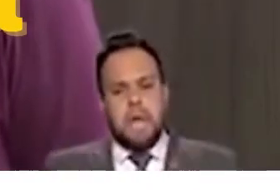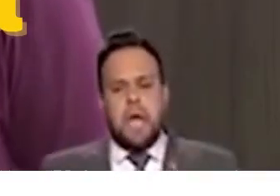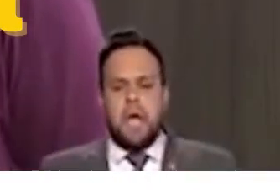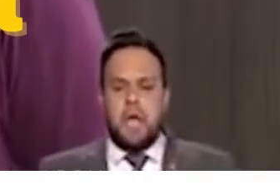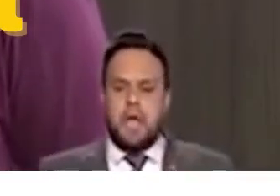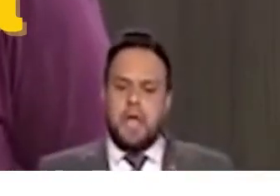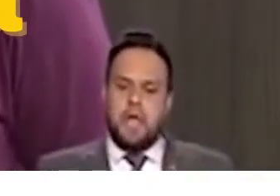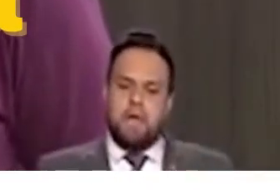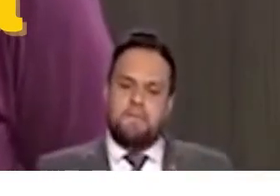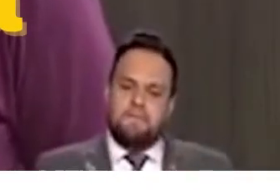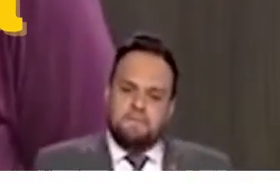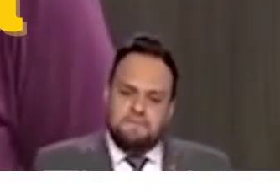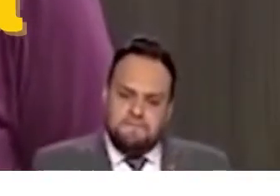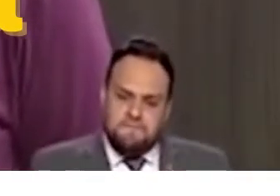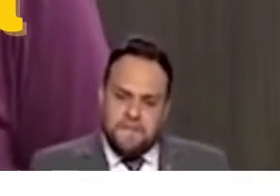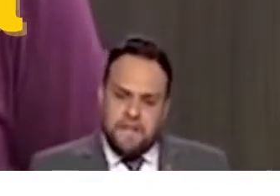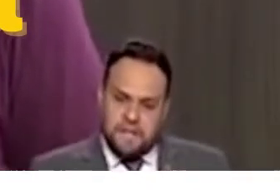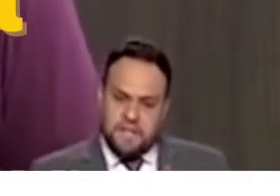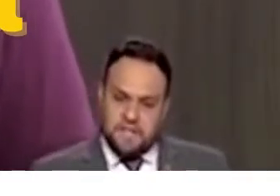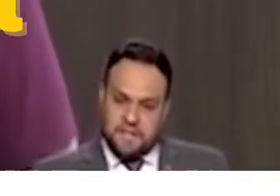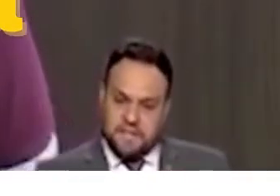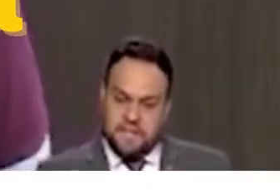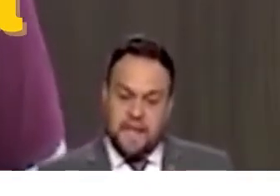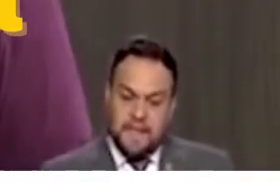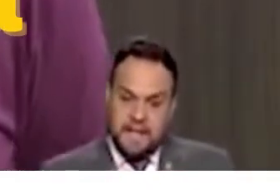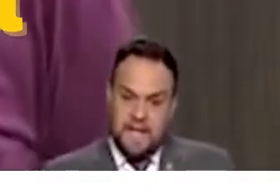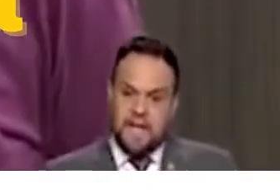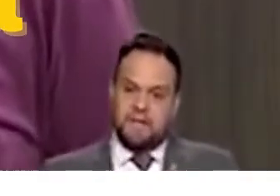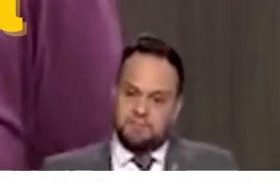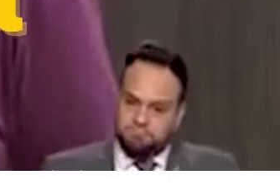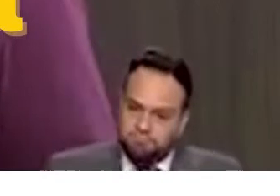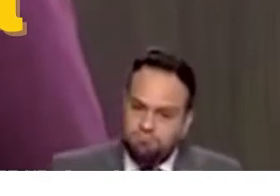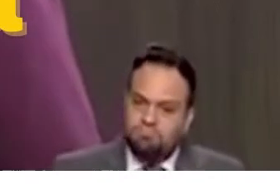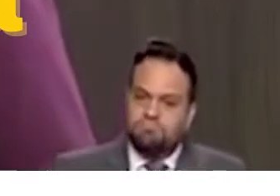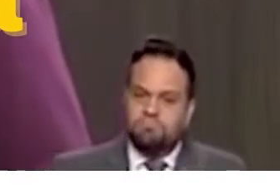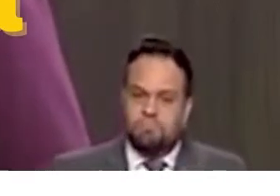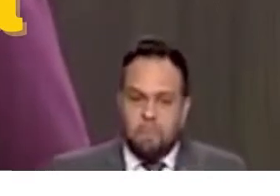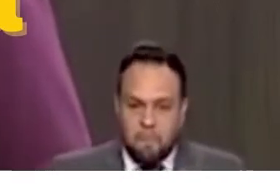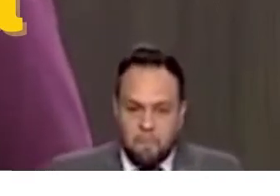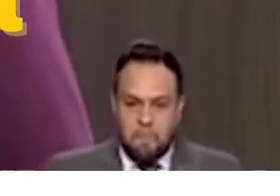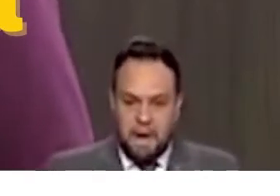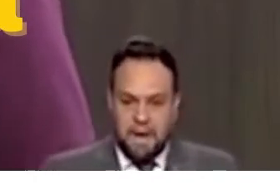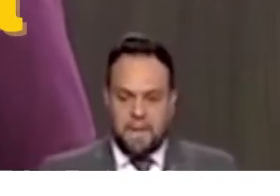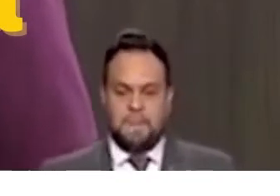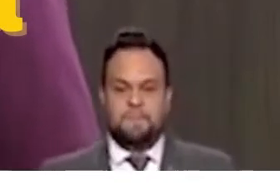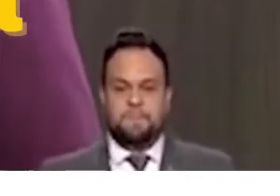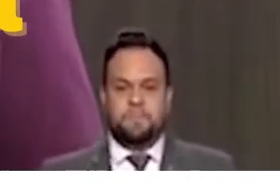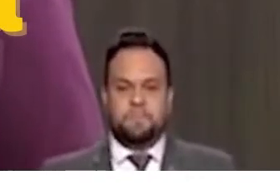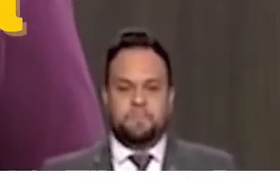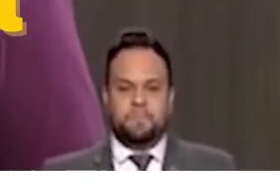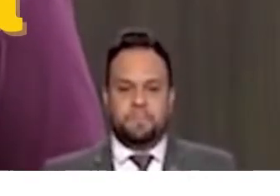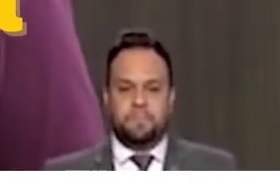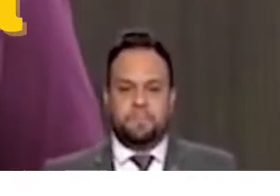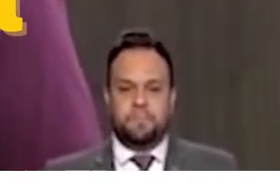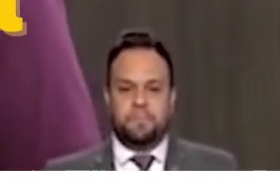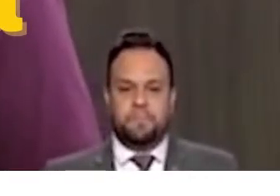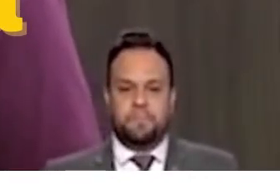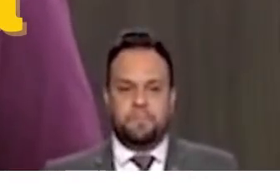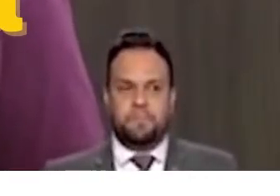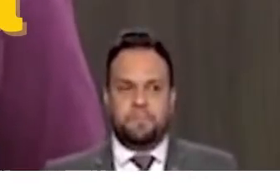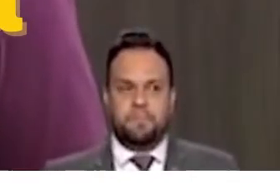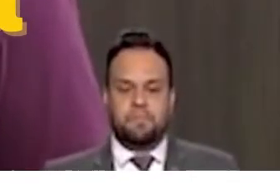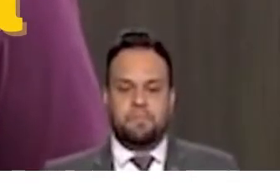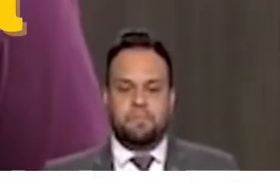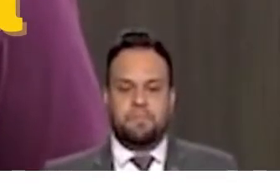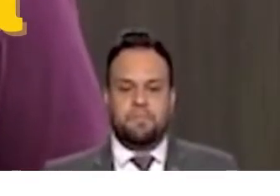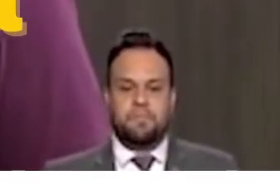20, 30 anos, mantê-lo desse jeito. E quando esse seu bebê puder responder, da outra vez teve uma orientação também por uma dieta